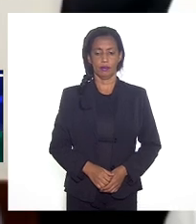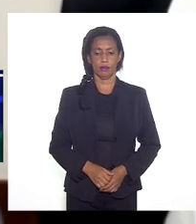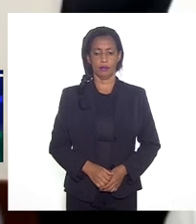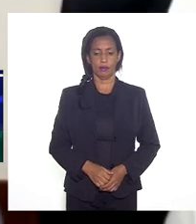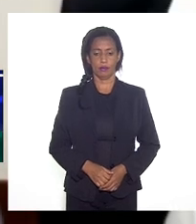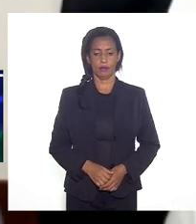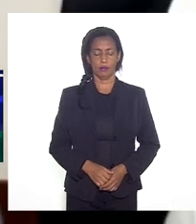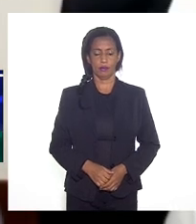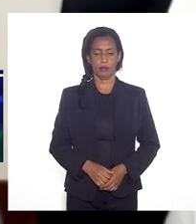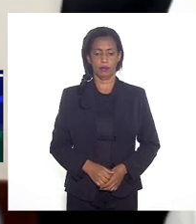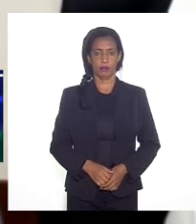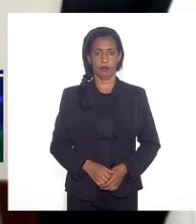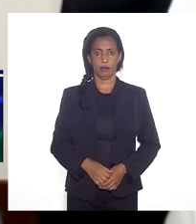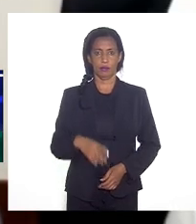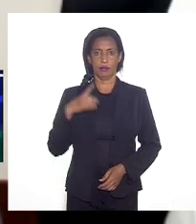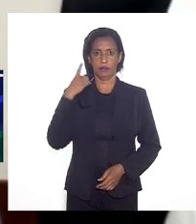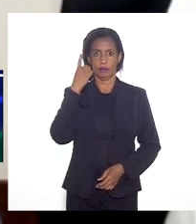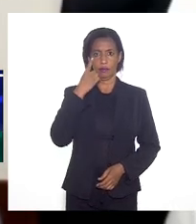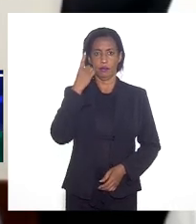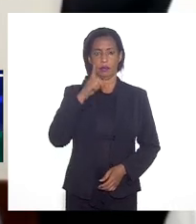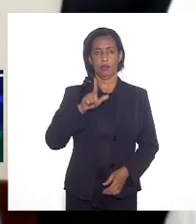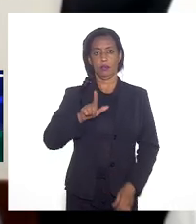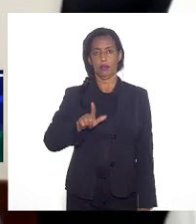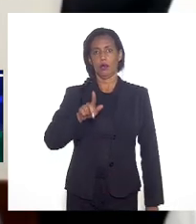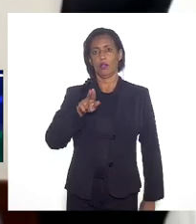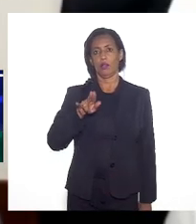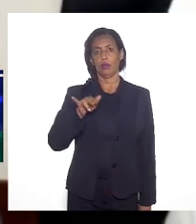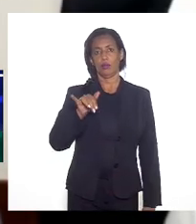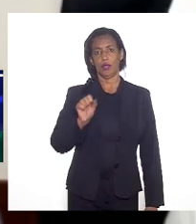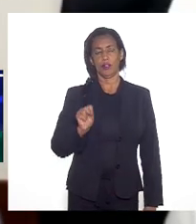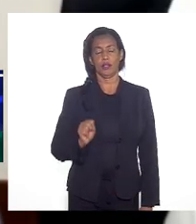Deputado Luiz Martins.